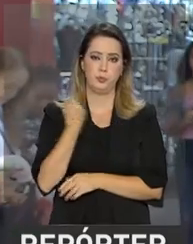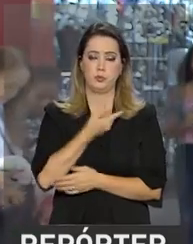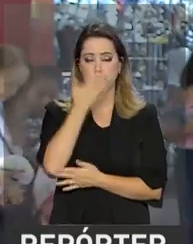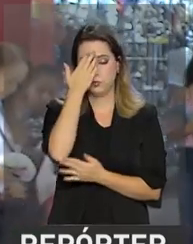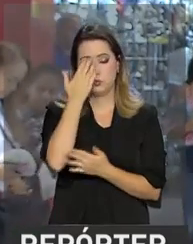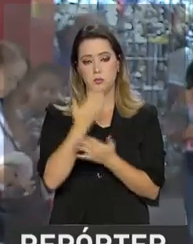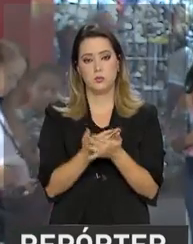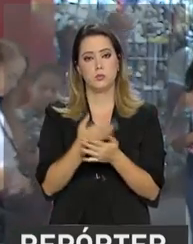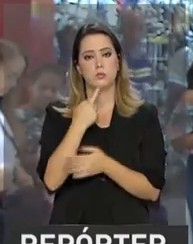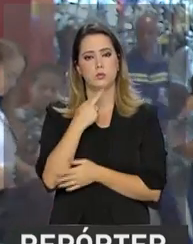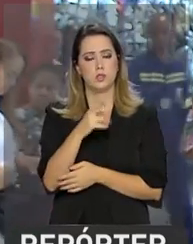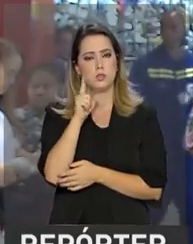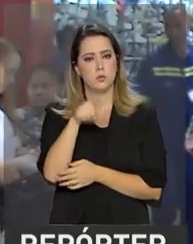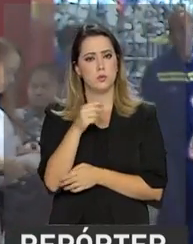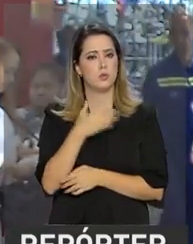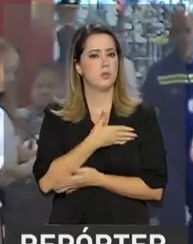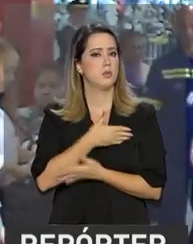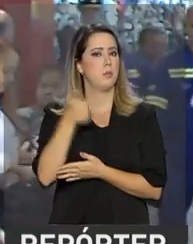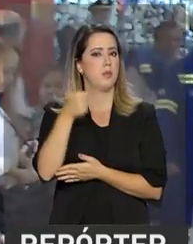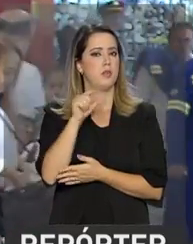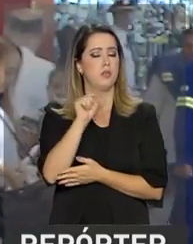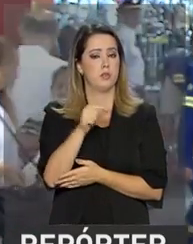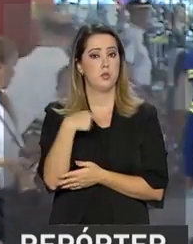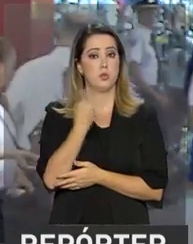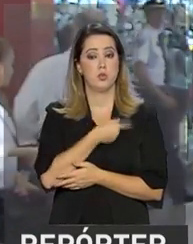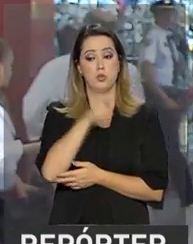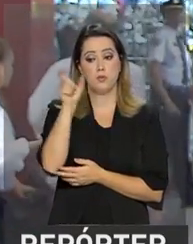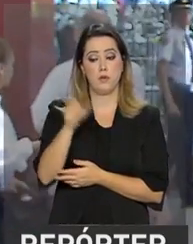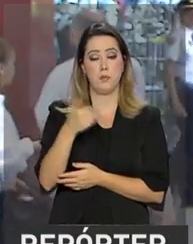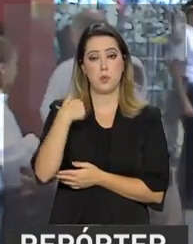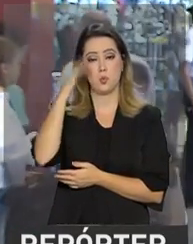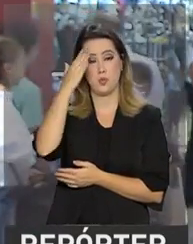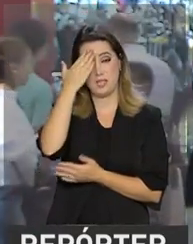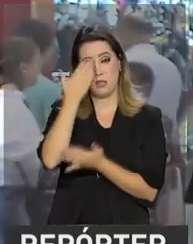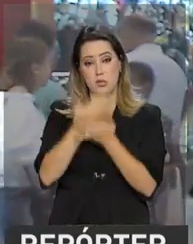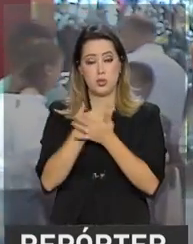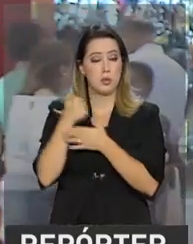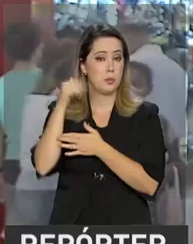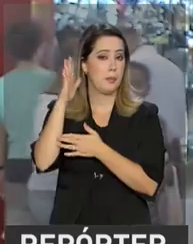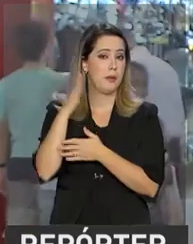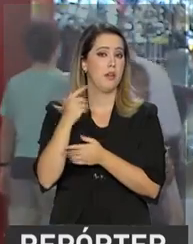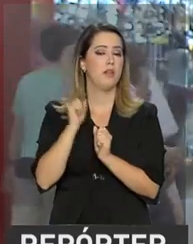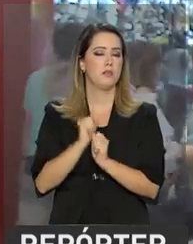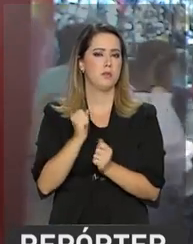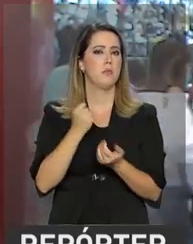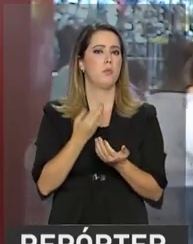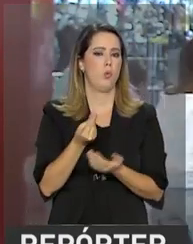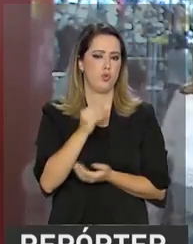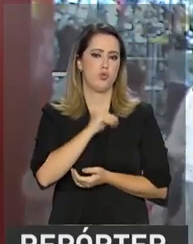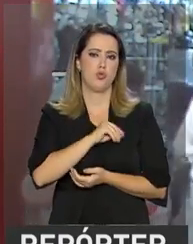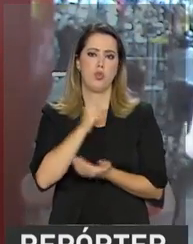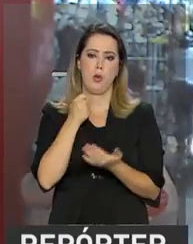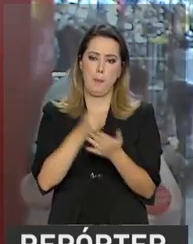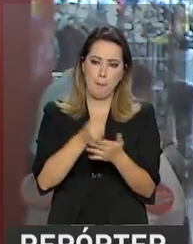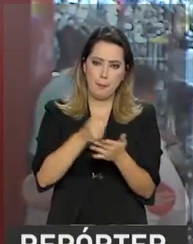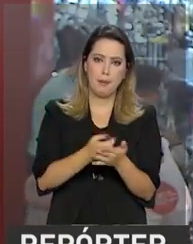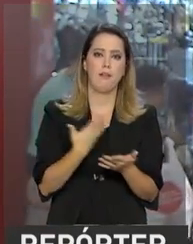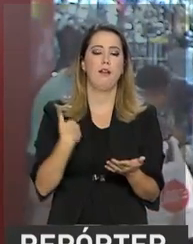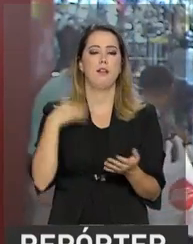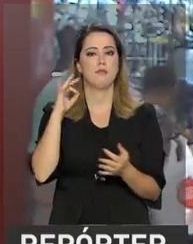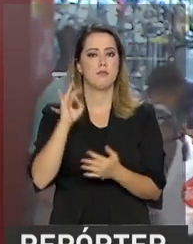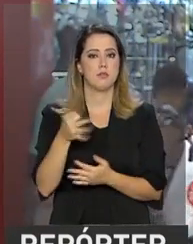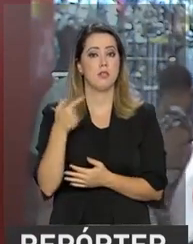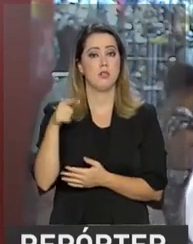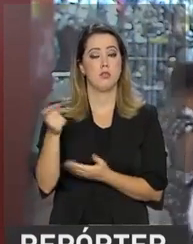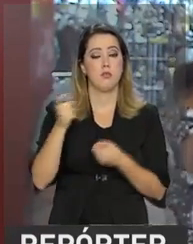crer que os resultados serão muito melhores hoje vê um consumidor mais otimista e mais capitalizado se esse cara de fato conseguiu